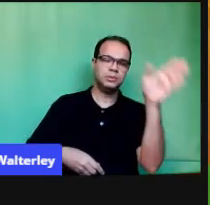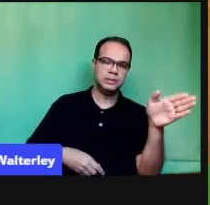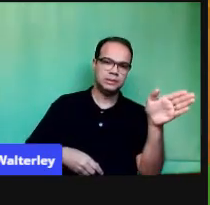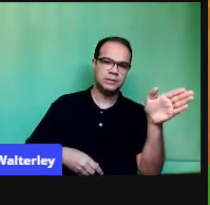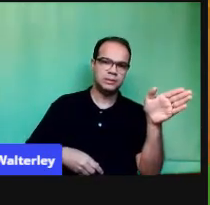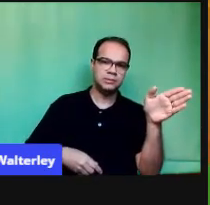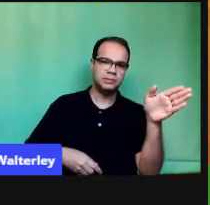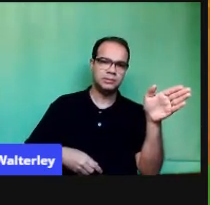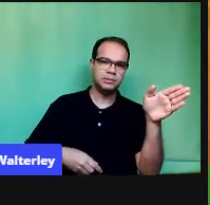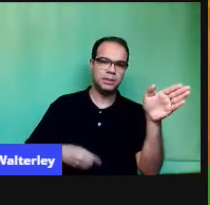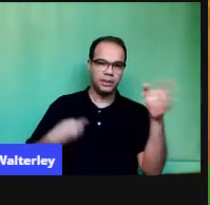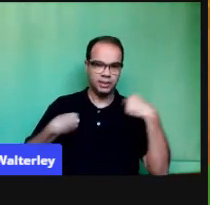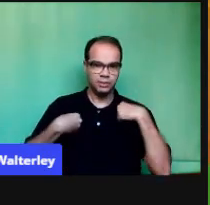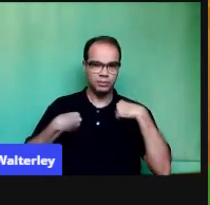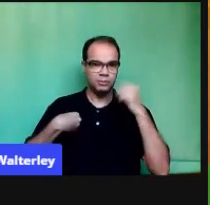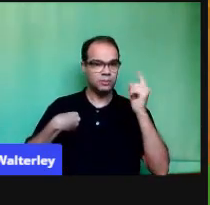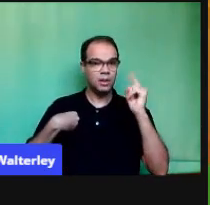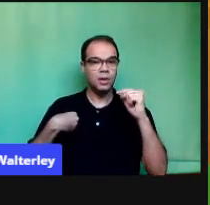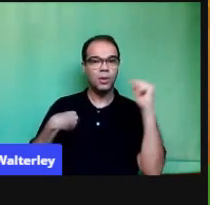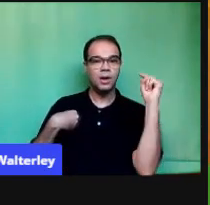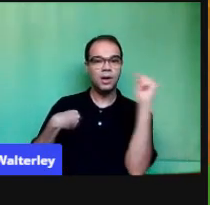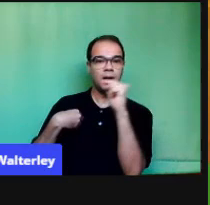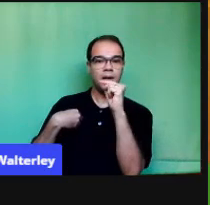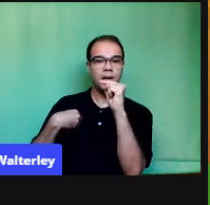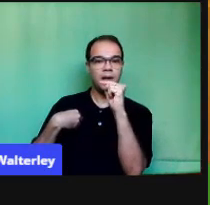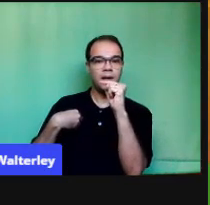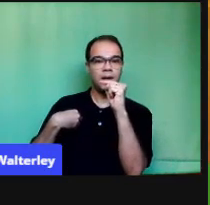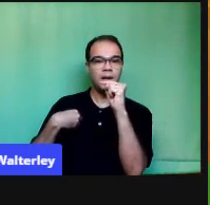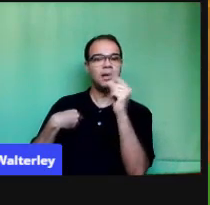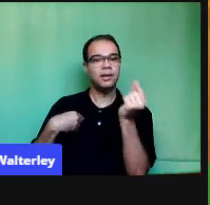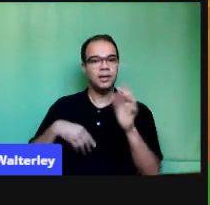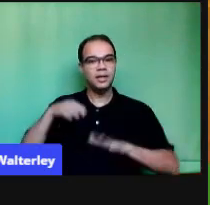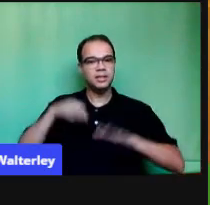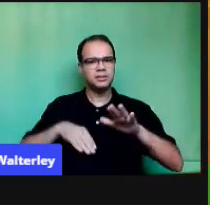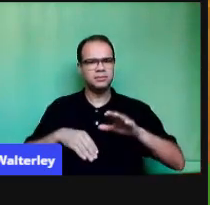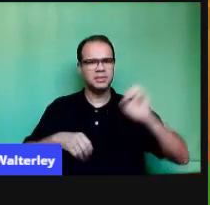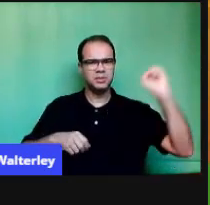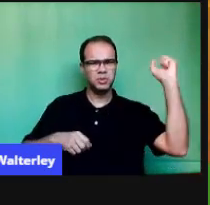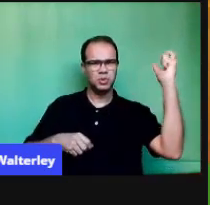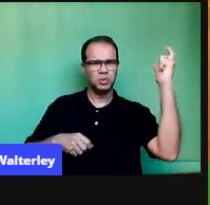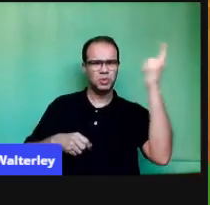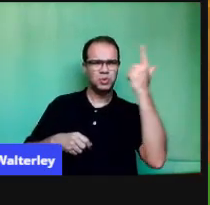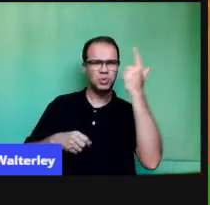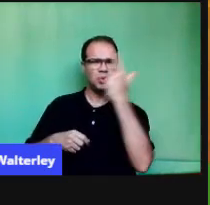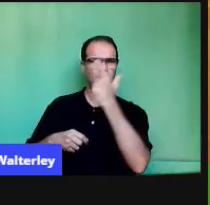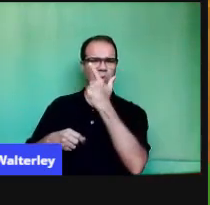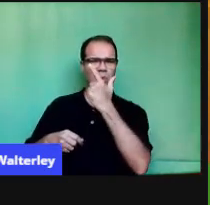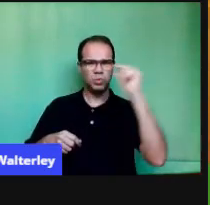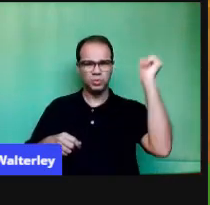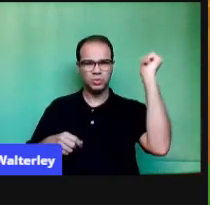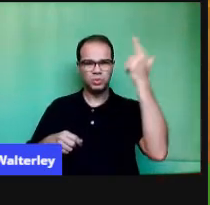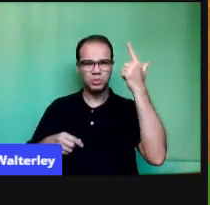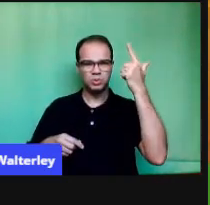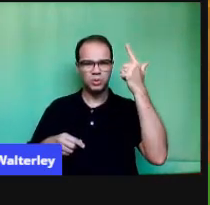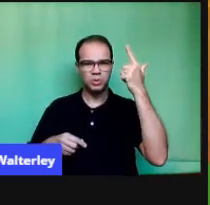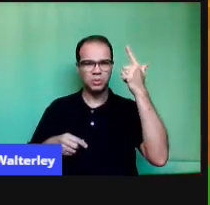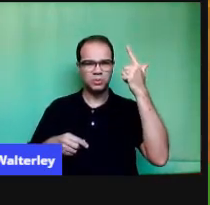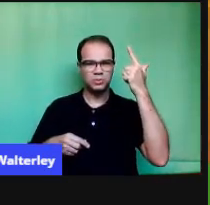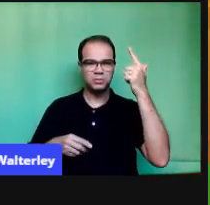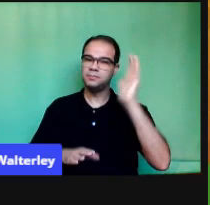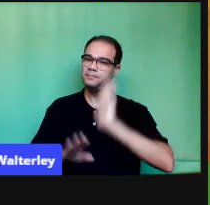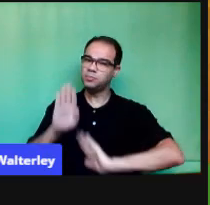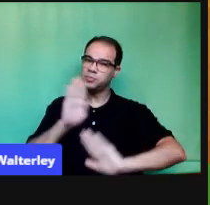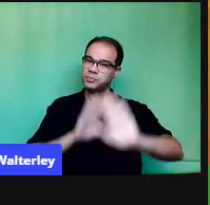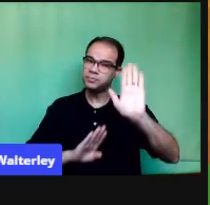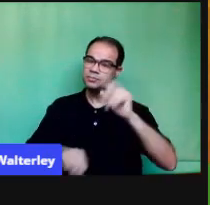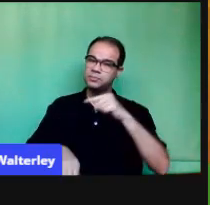tem hora para fazer. O animal sente calor, então o ambiente térmico nosso não favorece. Então, você tem que tomar cuidado. Isso aqui